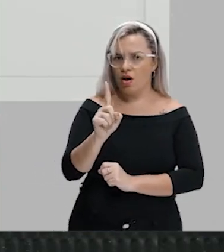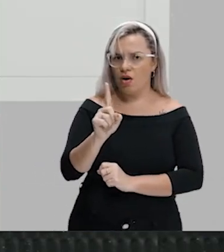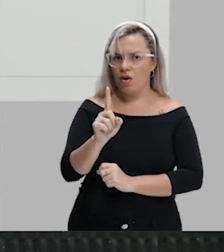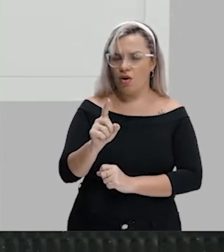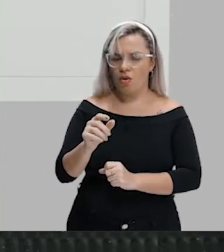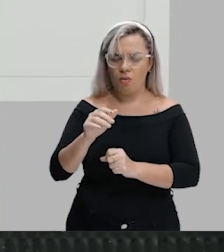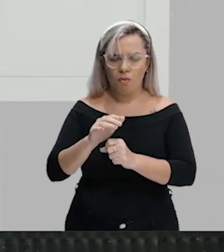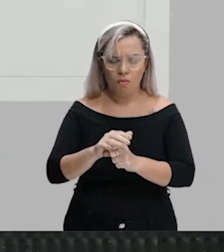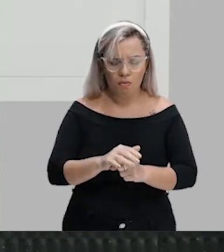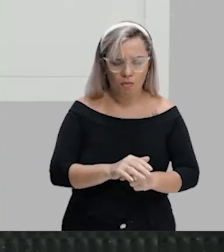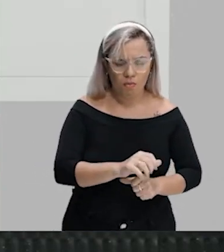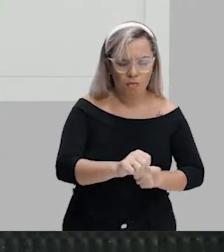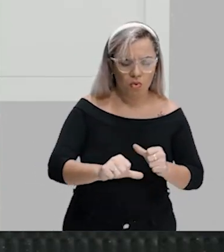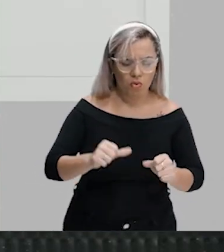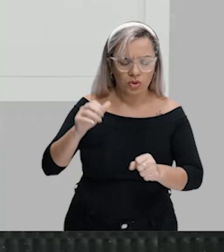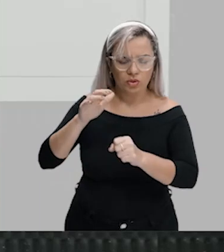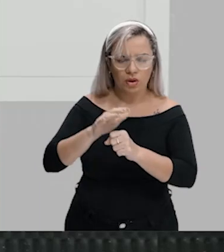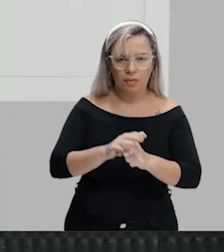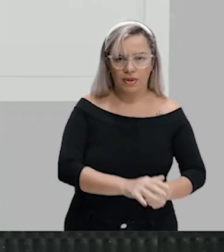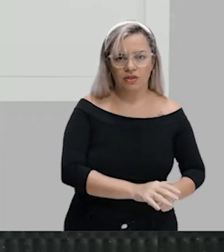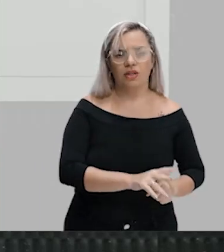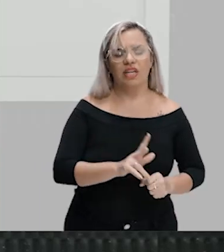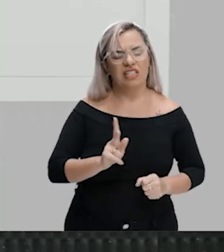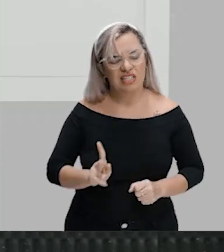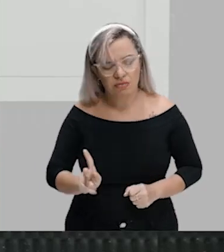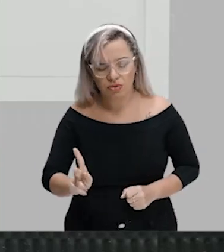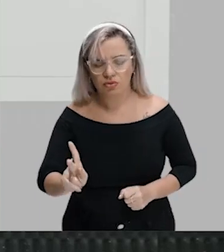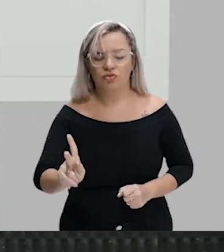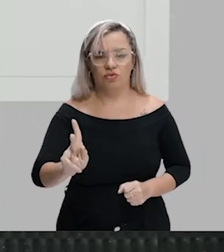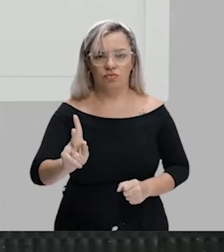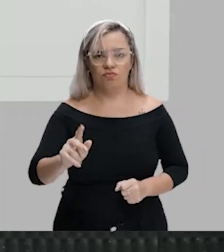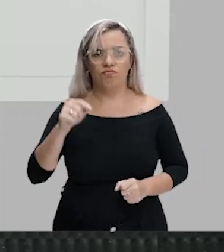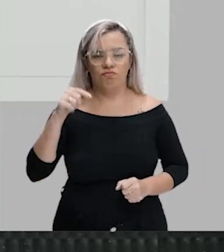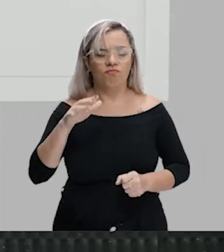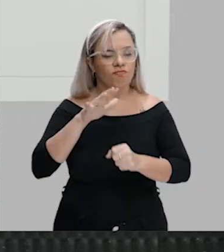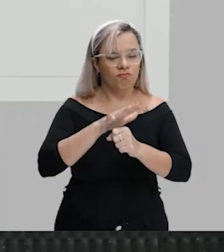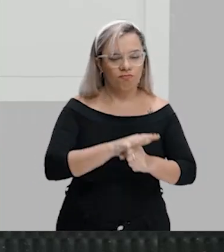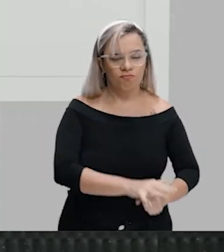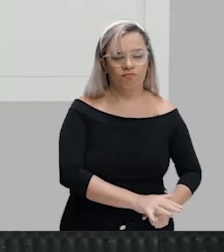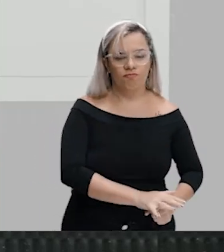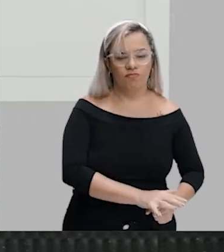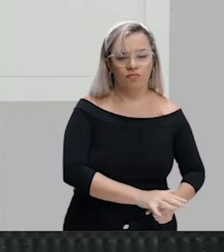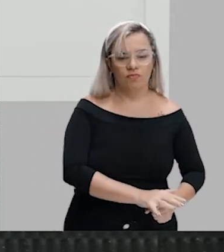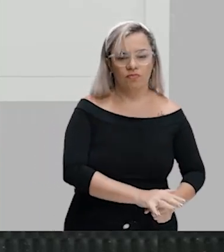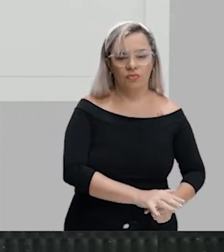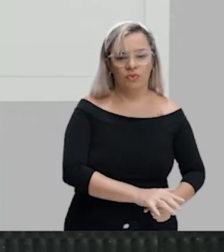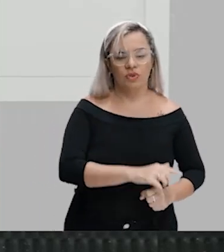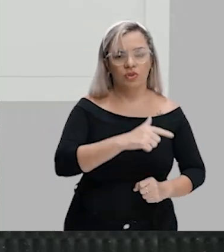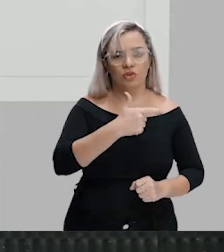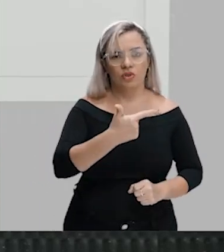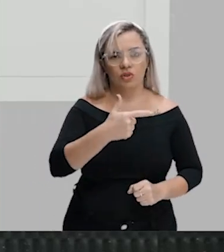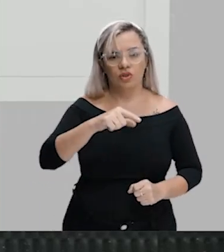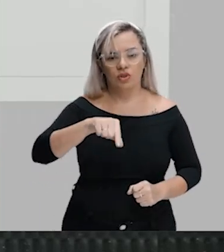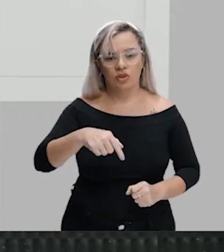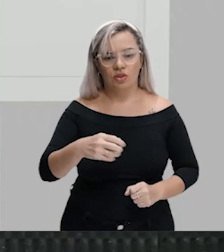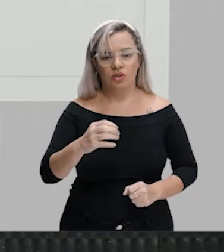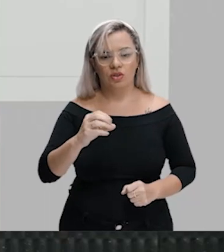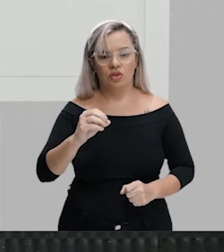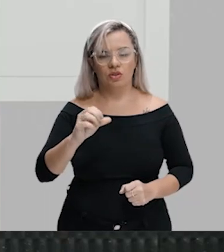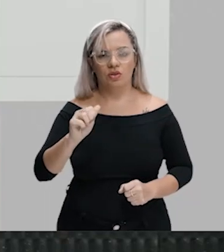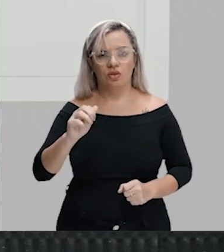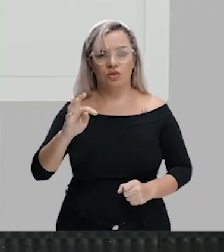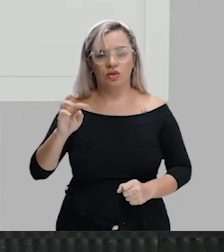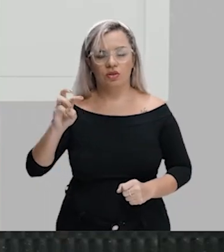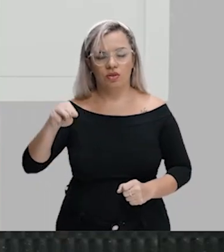constante, certo? E essa pressão de 2 atm,